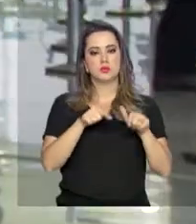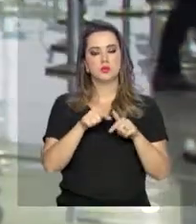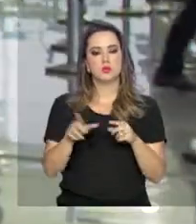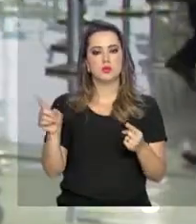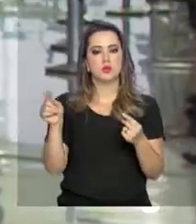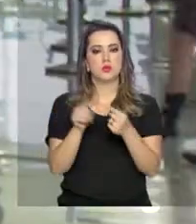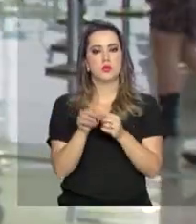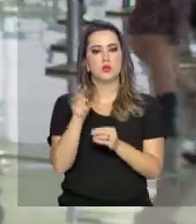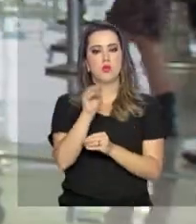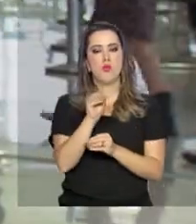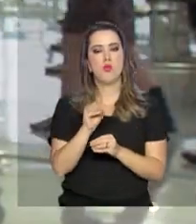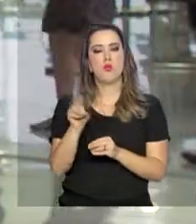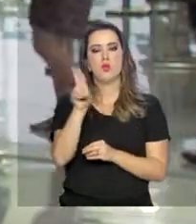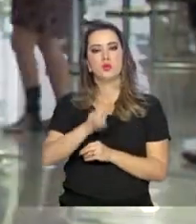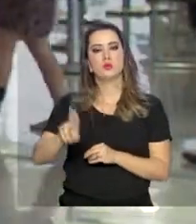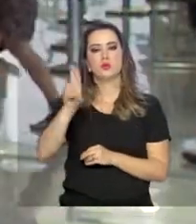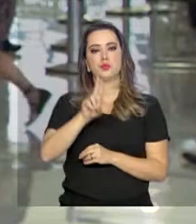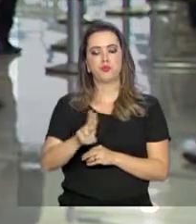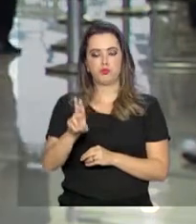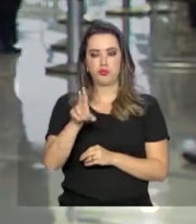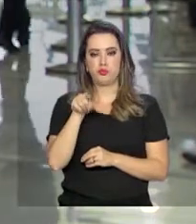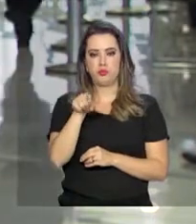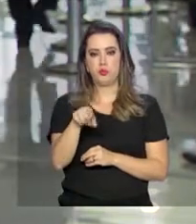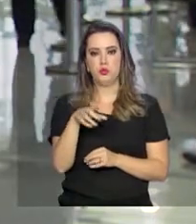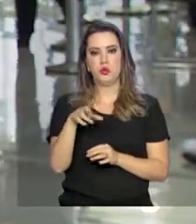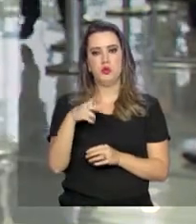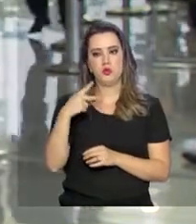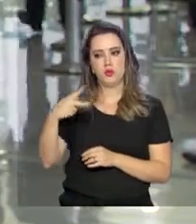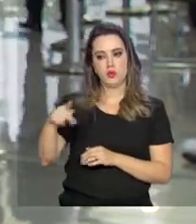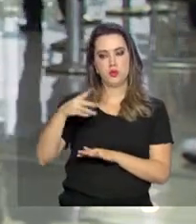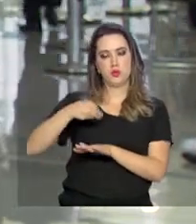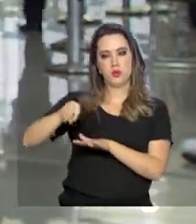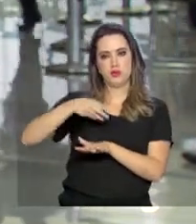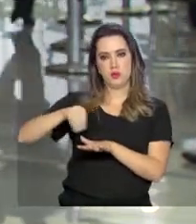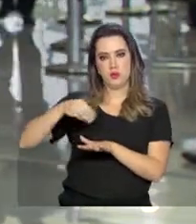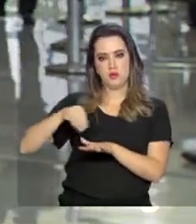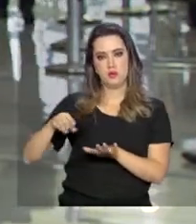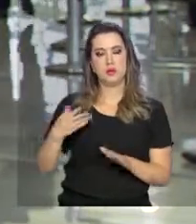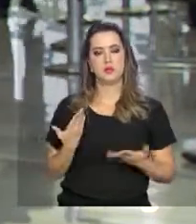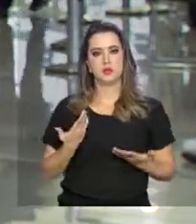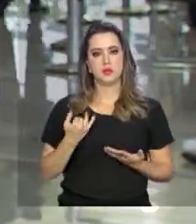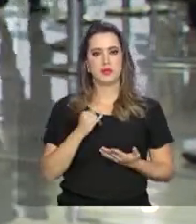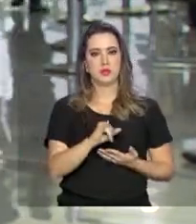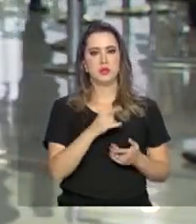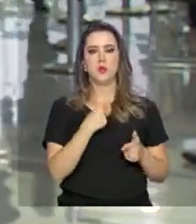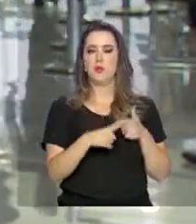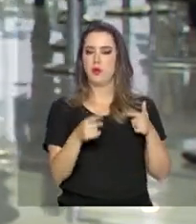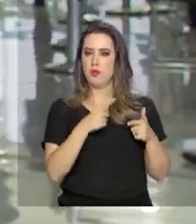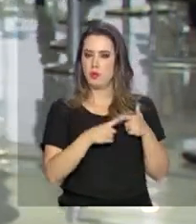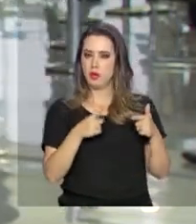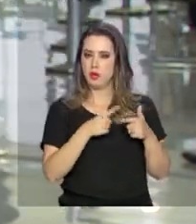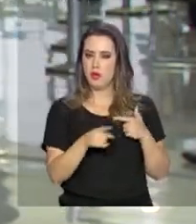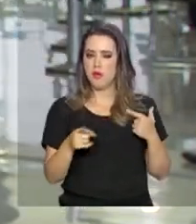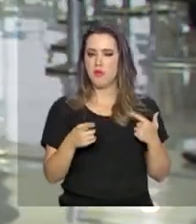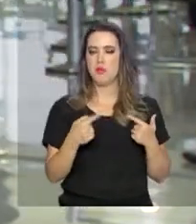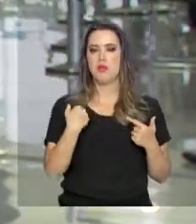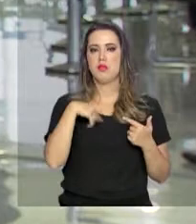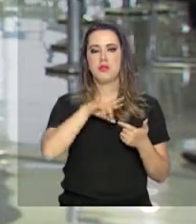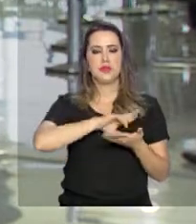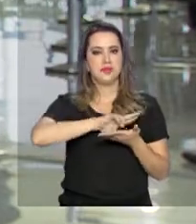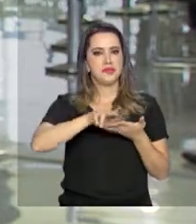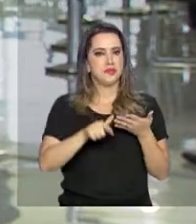ao tratamento de dados pela empresa infratora. A empresa que causar dano patrimonial, moral